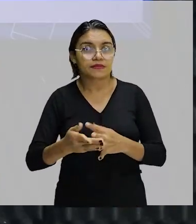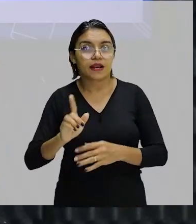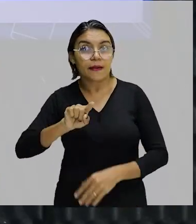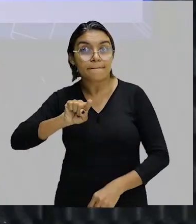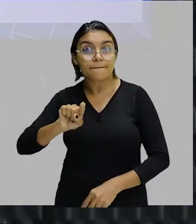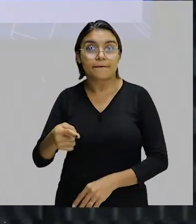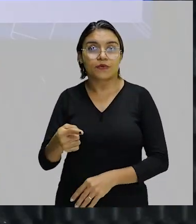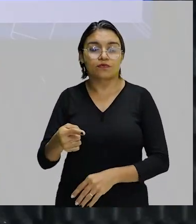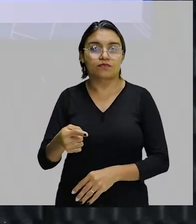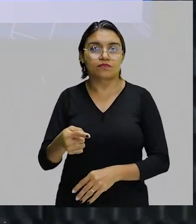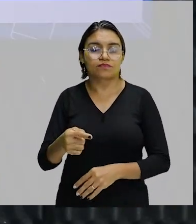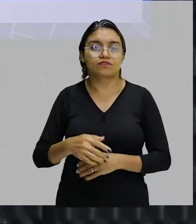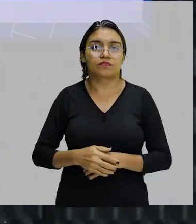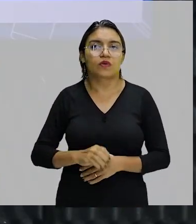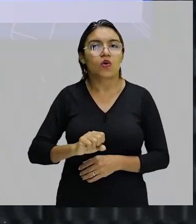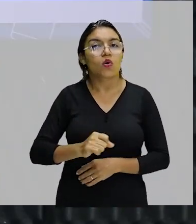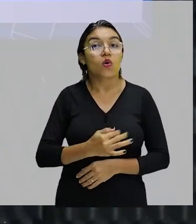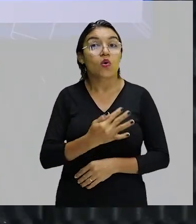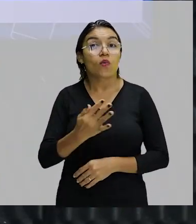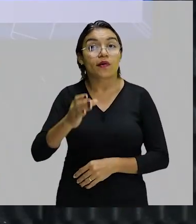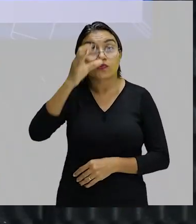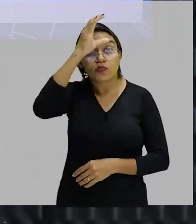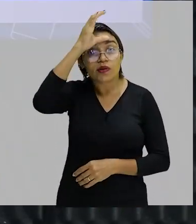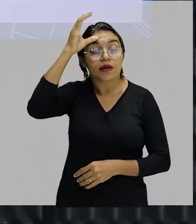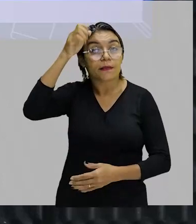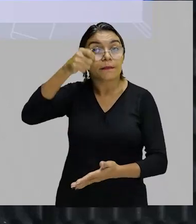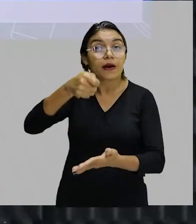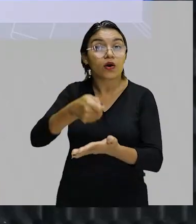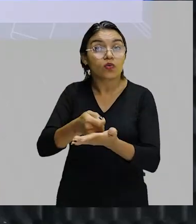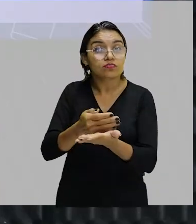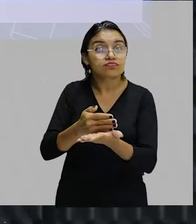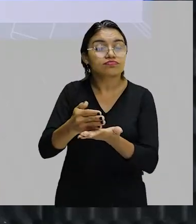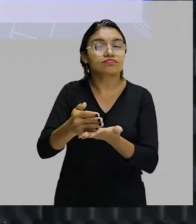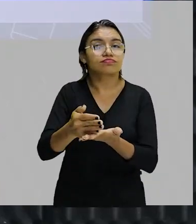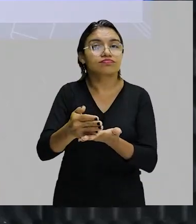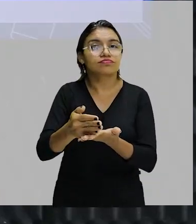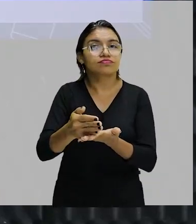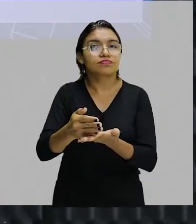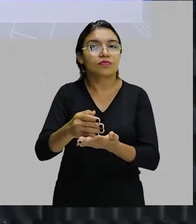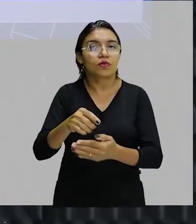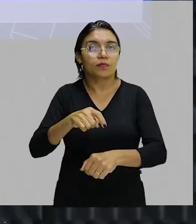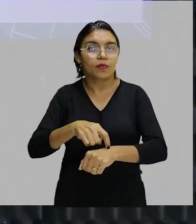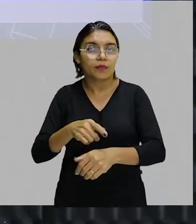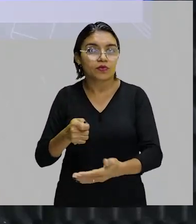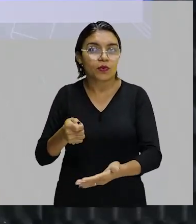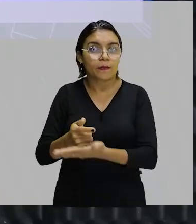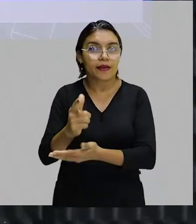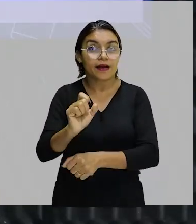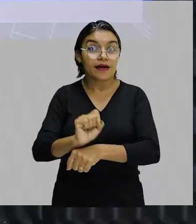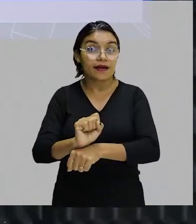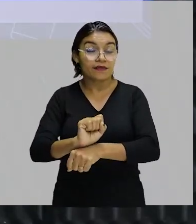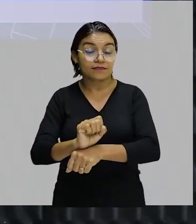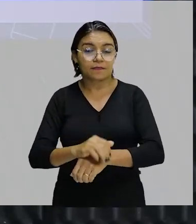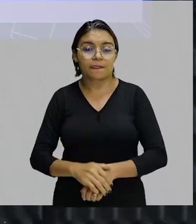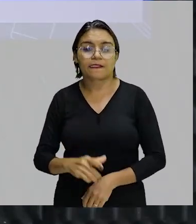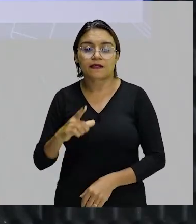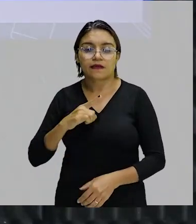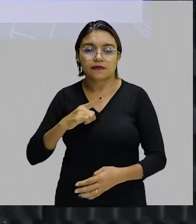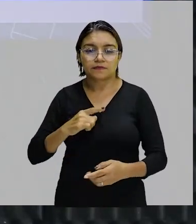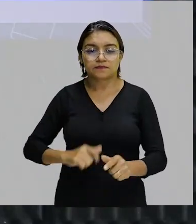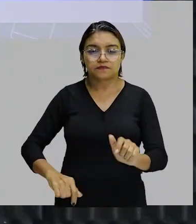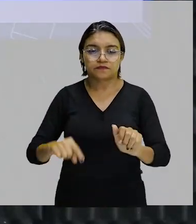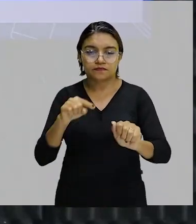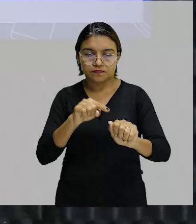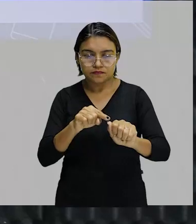R$ 1.000. Quanto esse cliente pagou de entrada na aquisição desse carro? E aqui nós temos as opções. Na letra